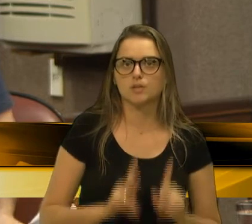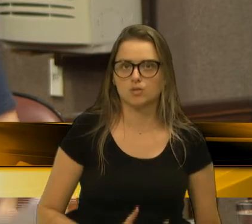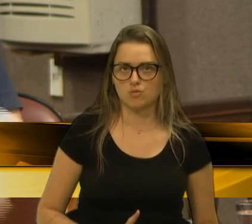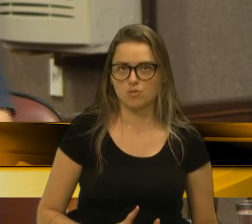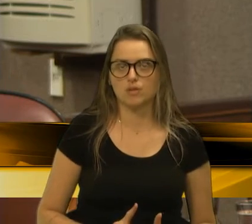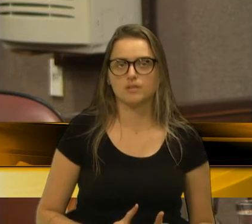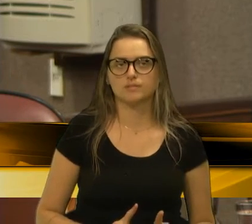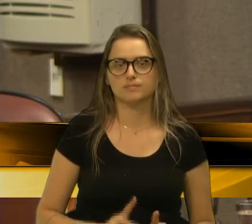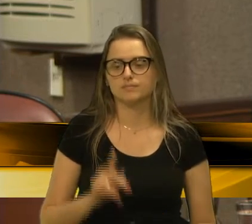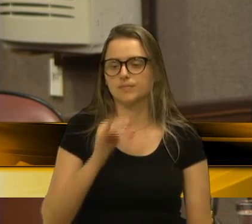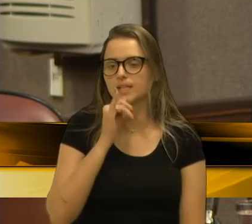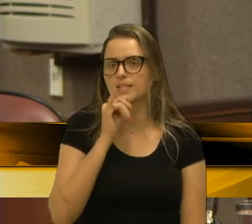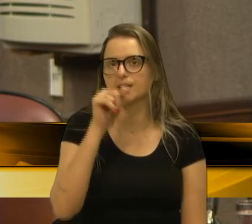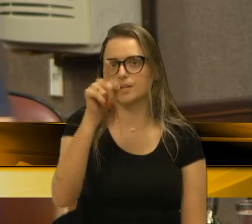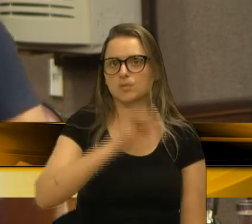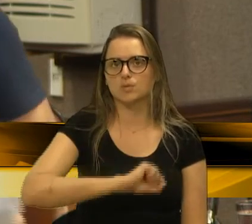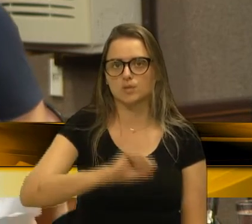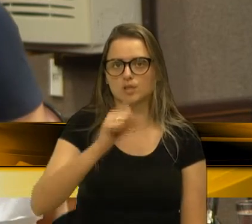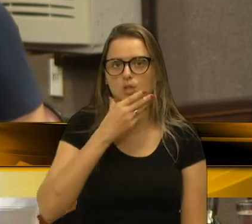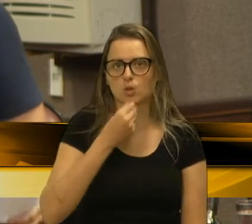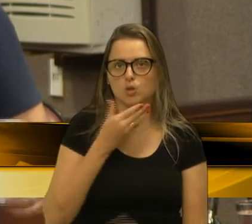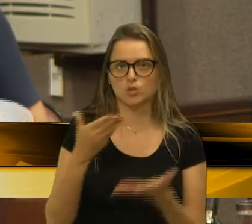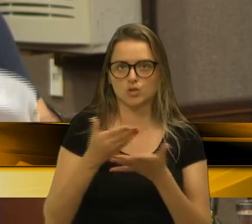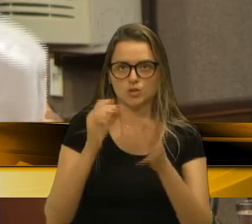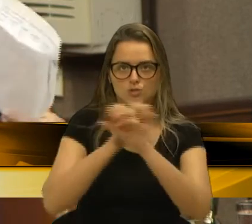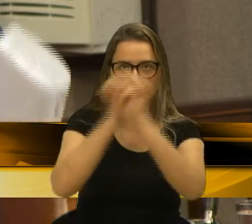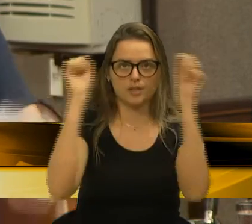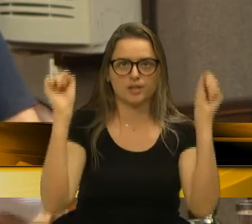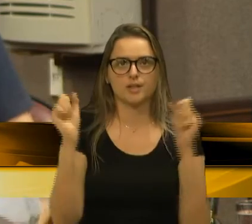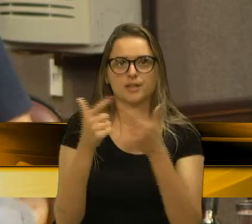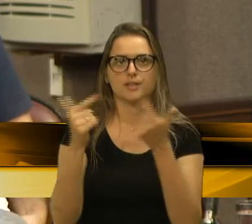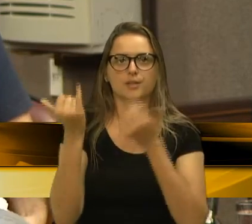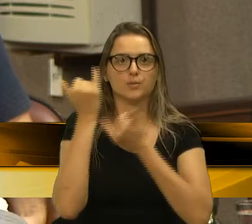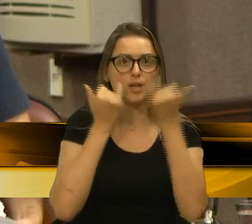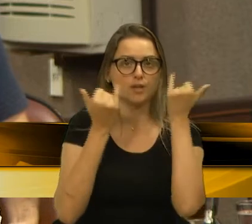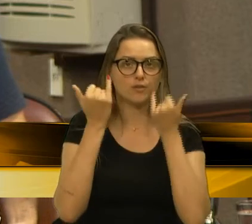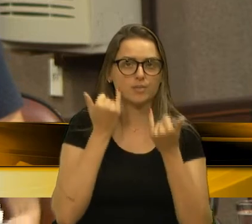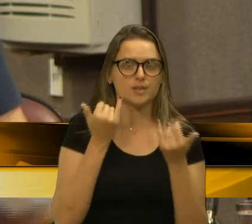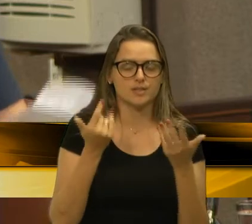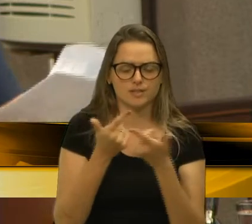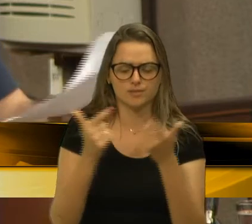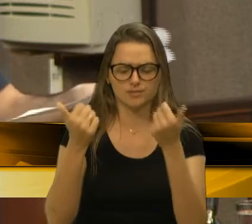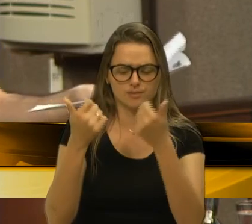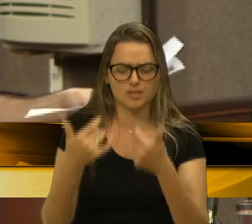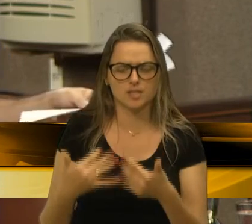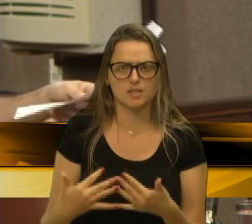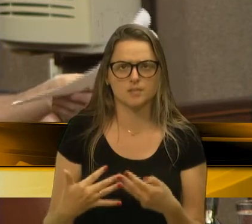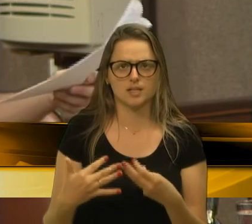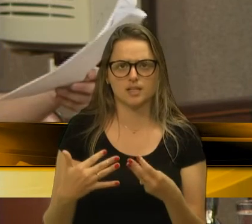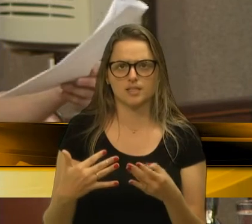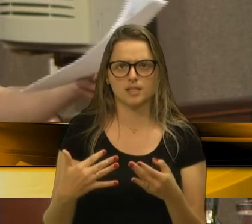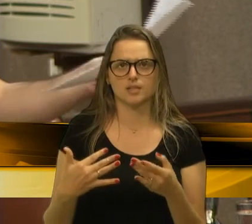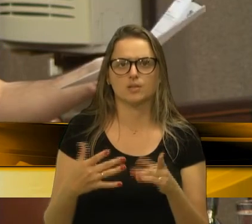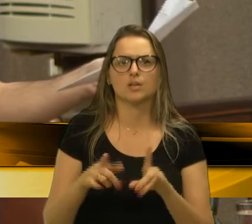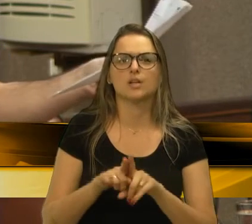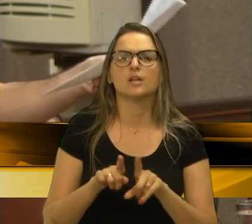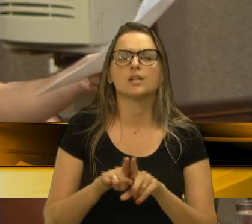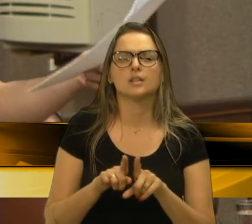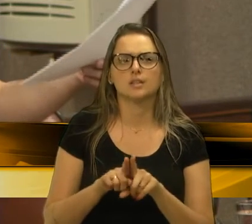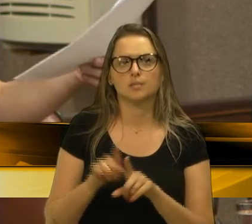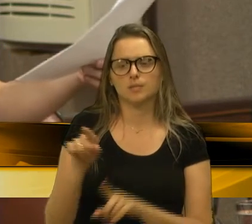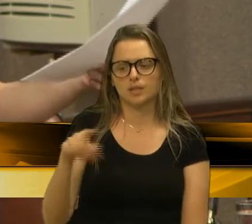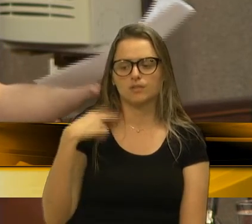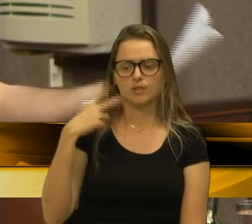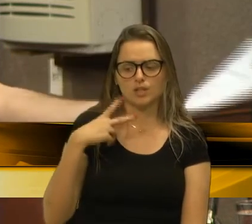por exemplo, esse senhor que esteve aqui hoje apelando por não ter informação necessária. Aqui, vereador, líder